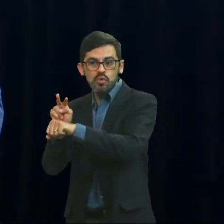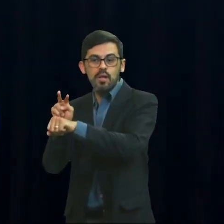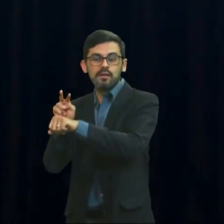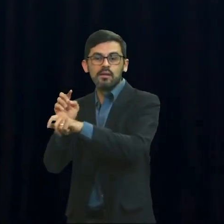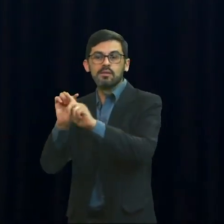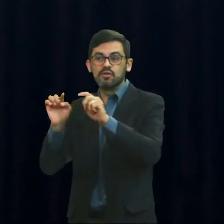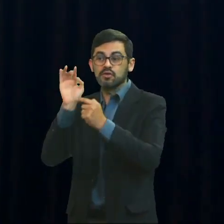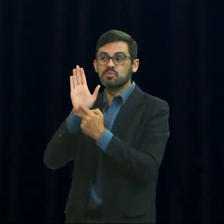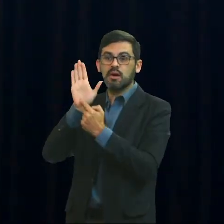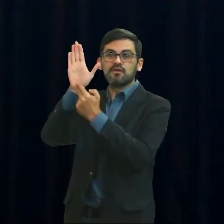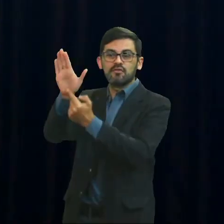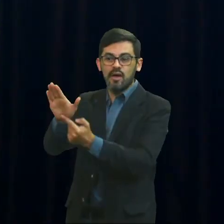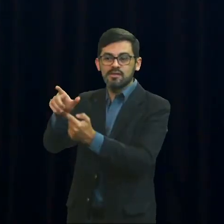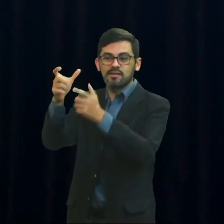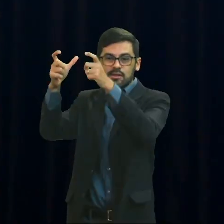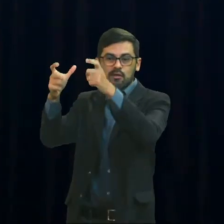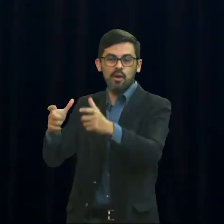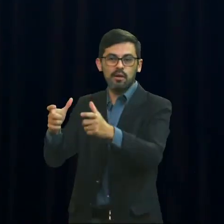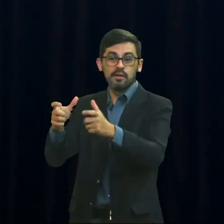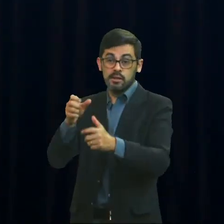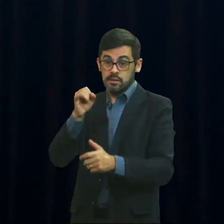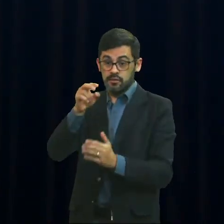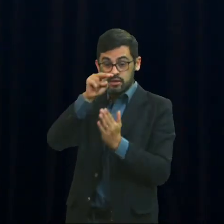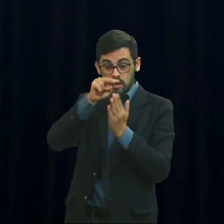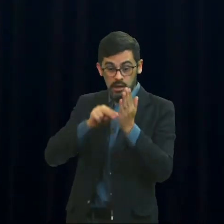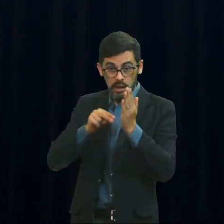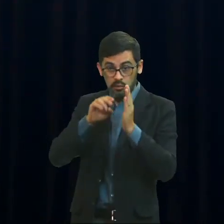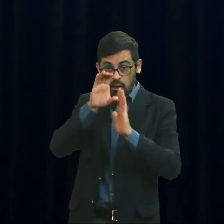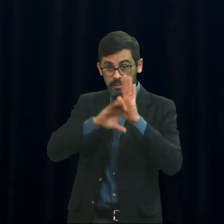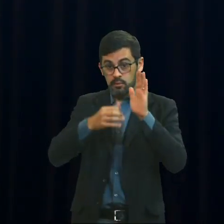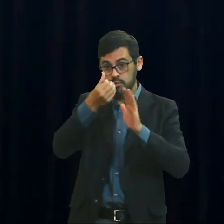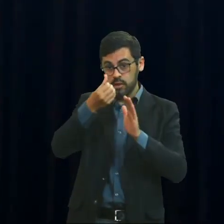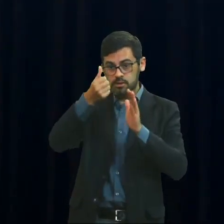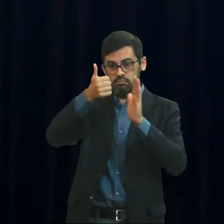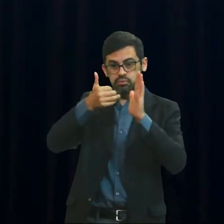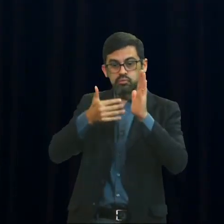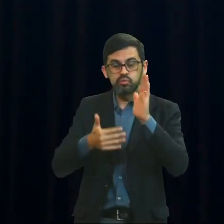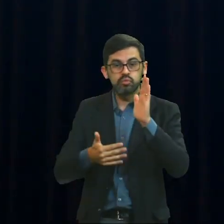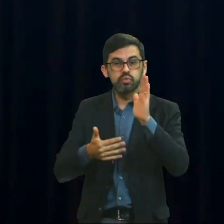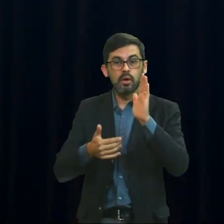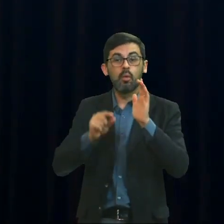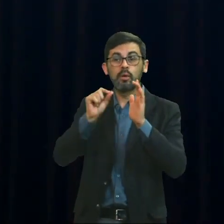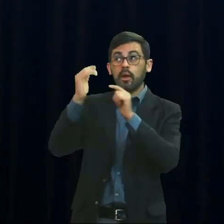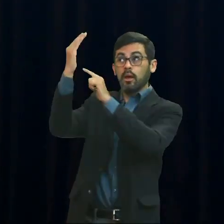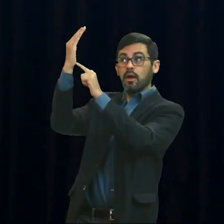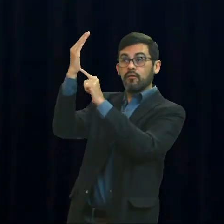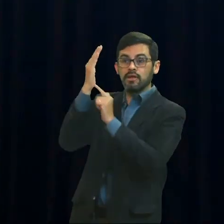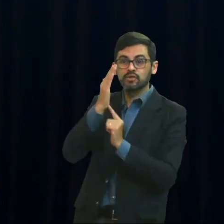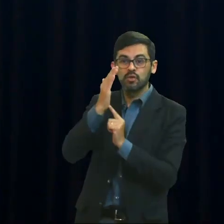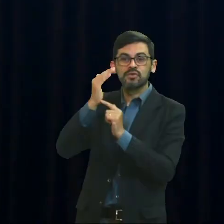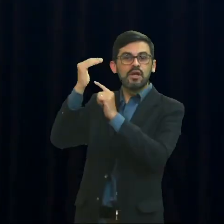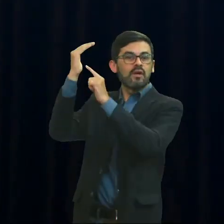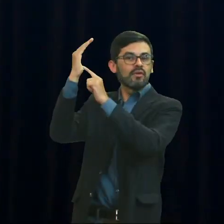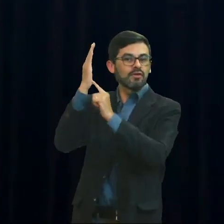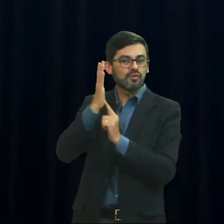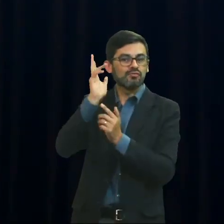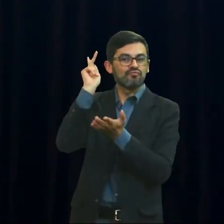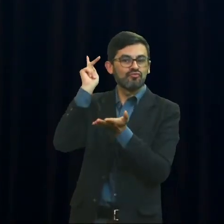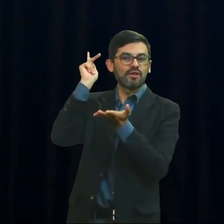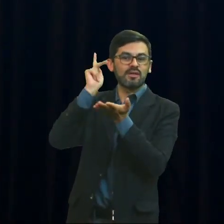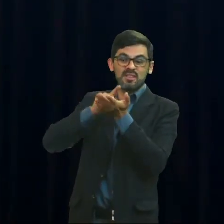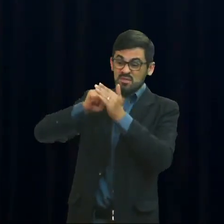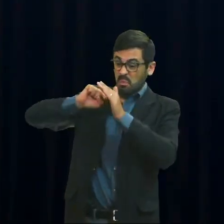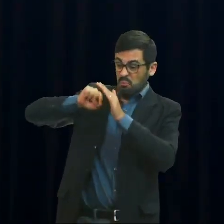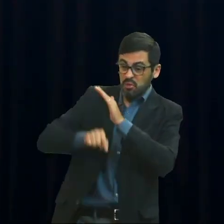se manifesta a ele. Porque se você ler do capítulo 6 em diante, são revelações profundas de